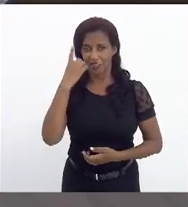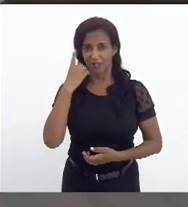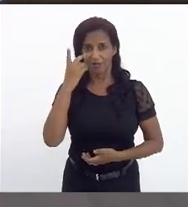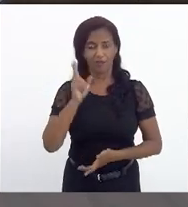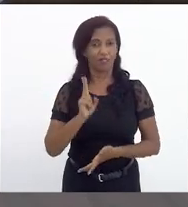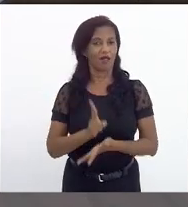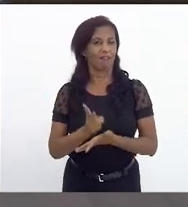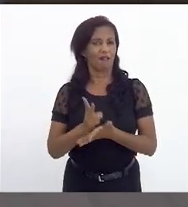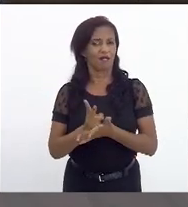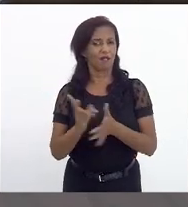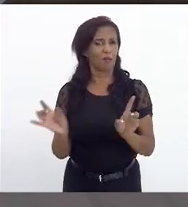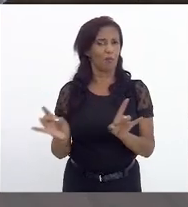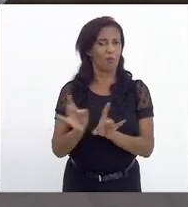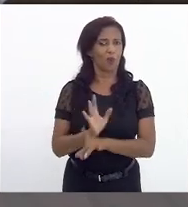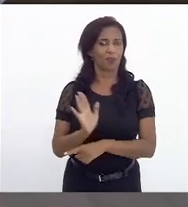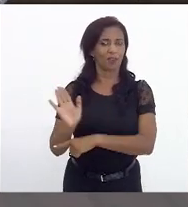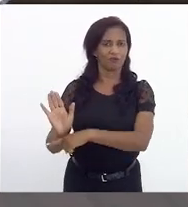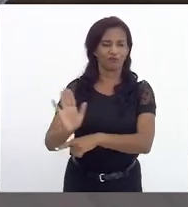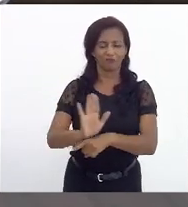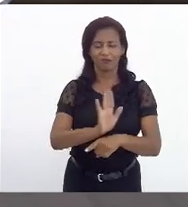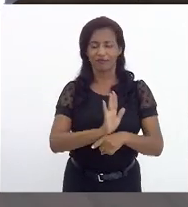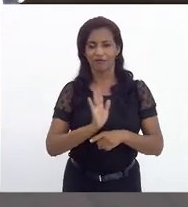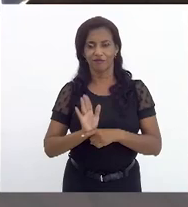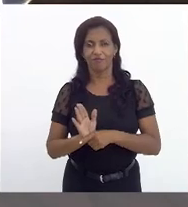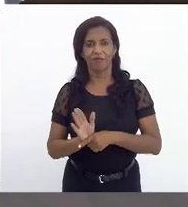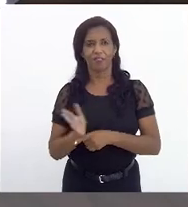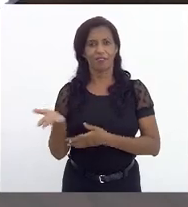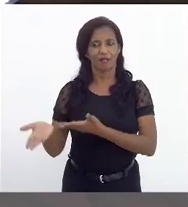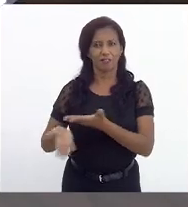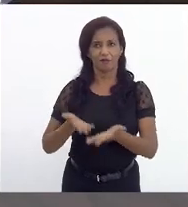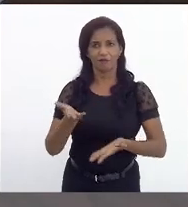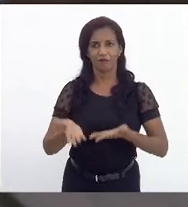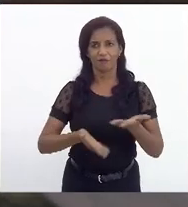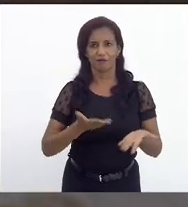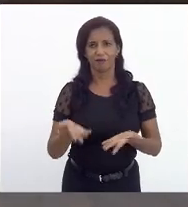estar sempre apta a ajudá-los e a servi-los.